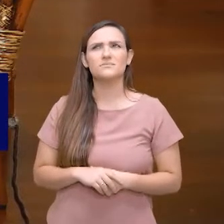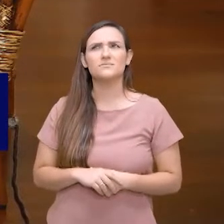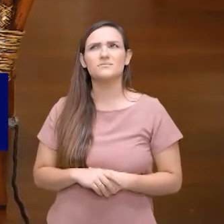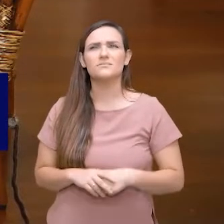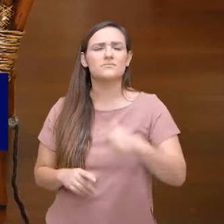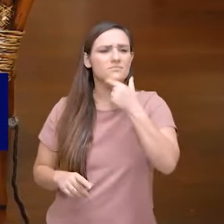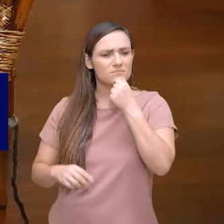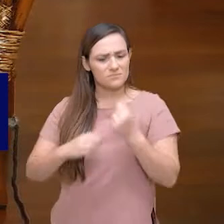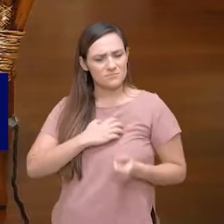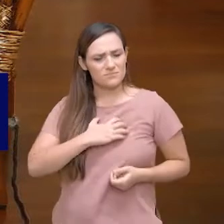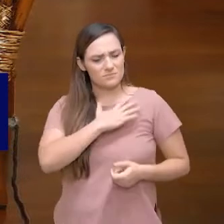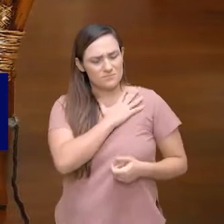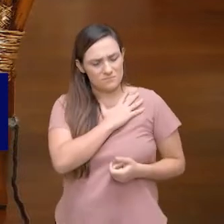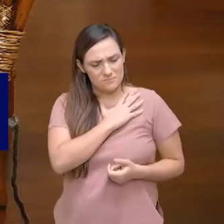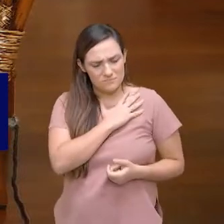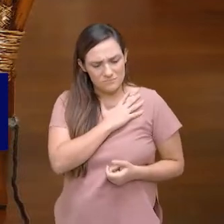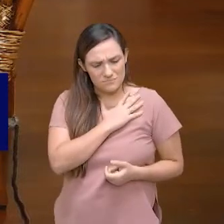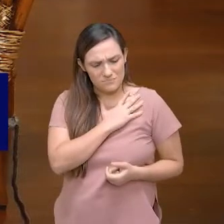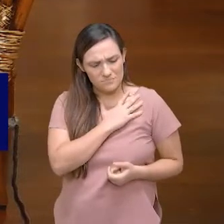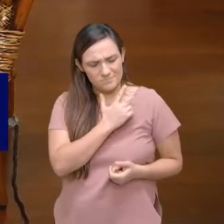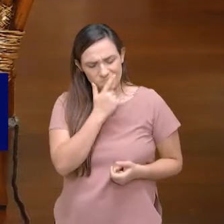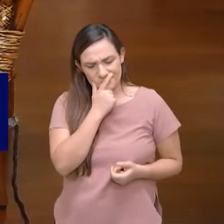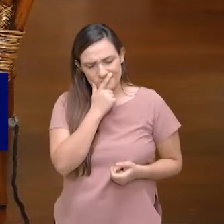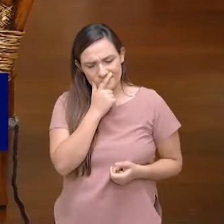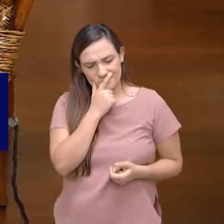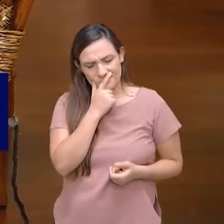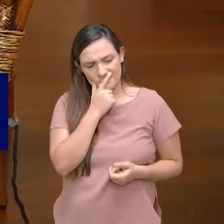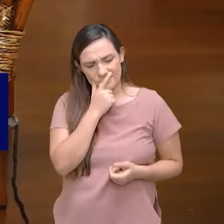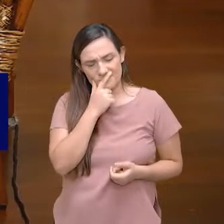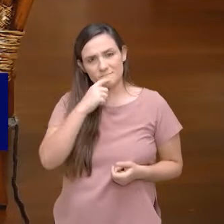O Coronel